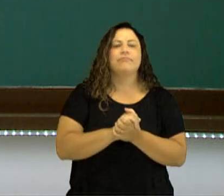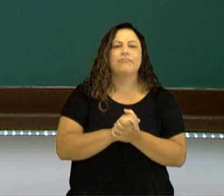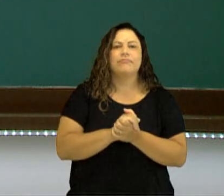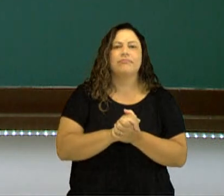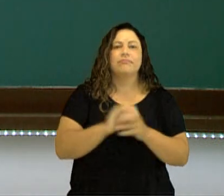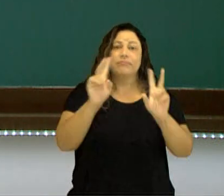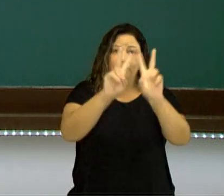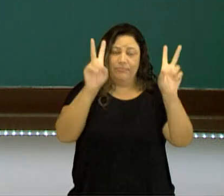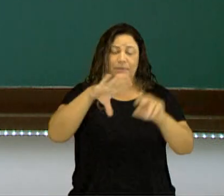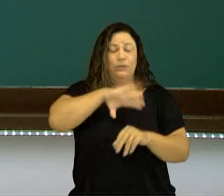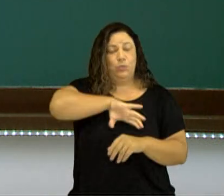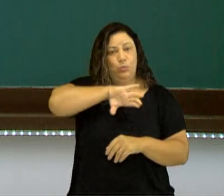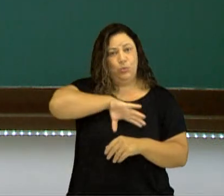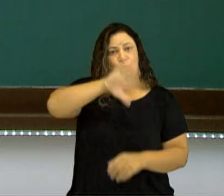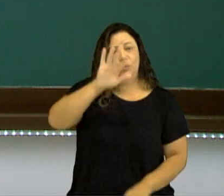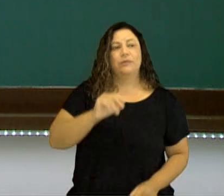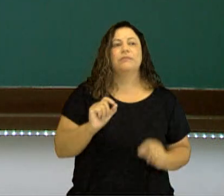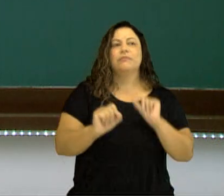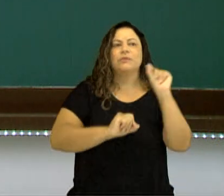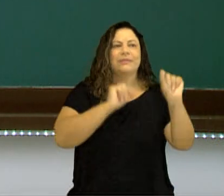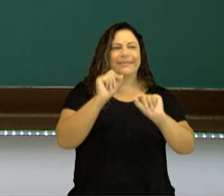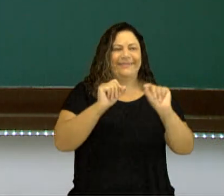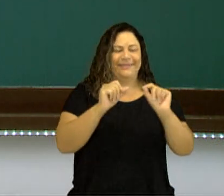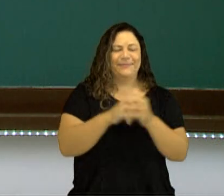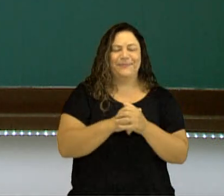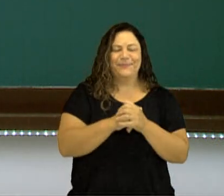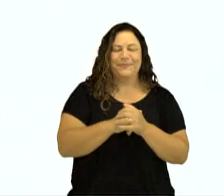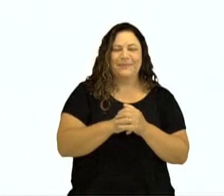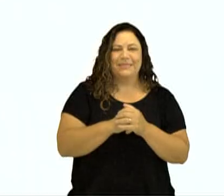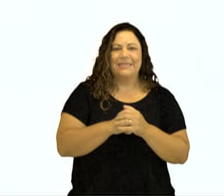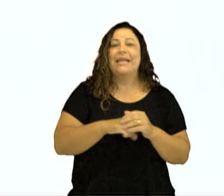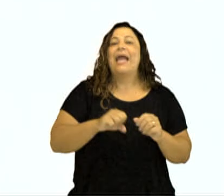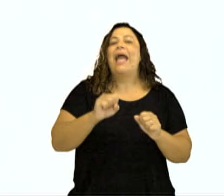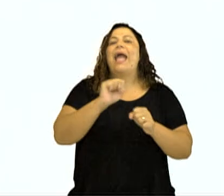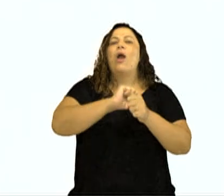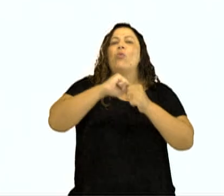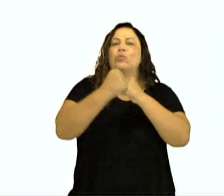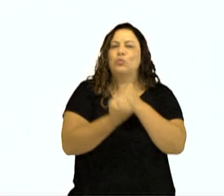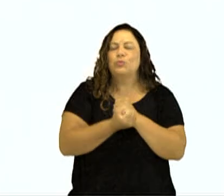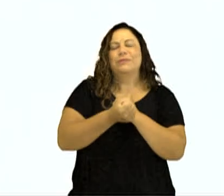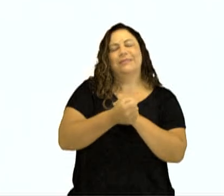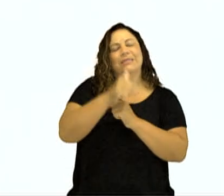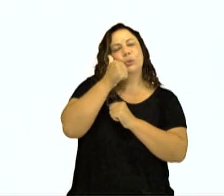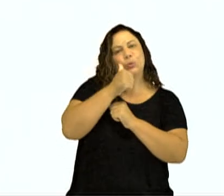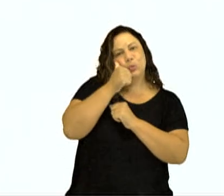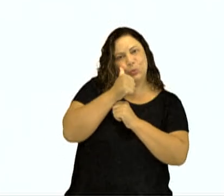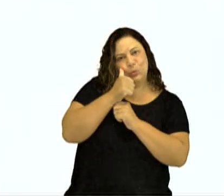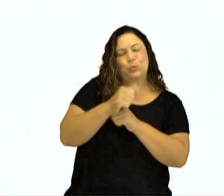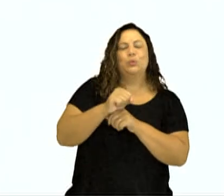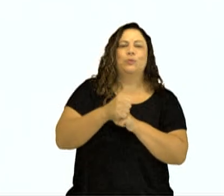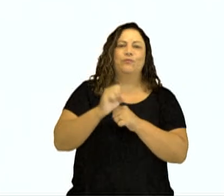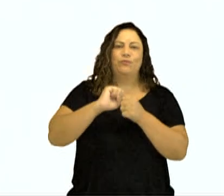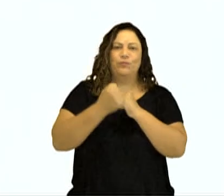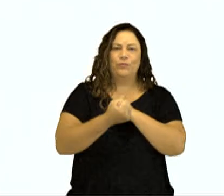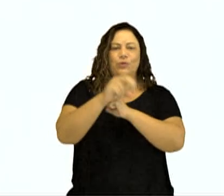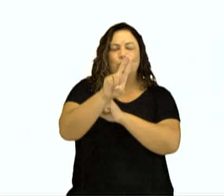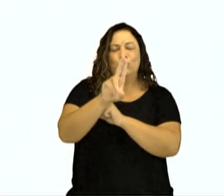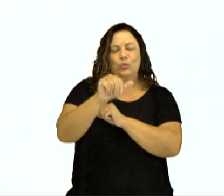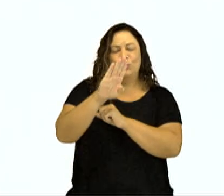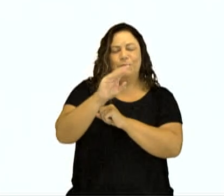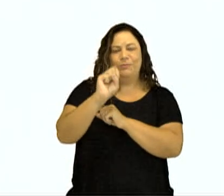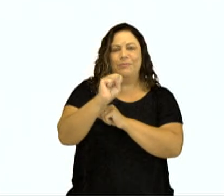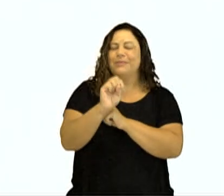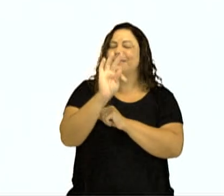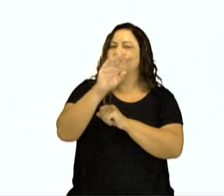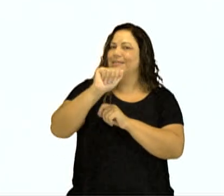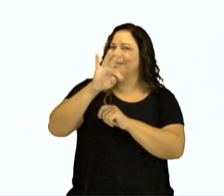Diz a língua portuguesa que a função é um substantivo feminino que caracteriza obrigação.